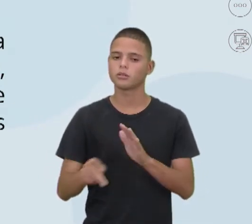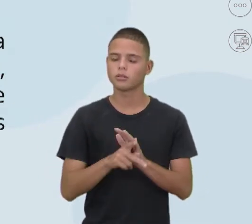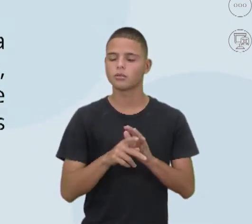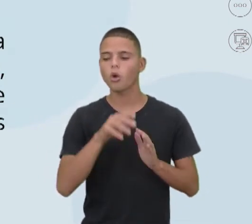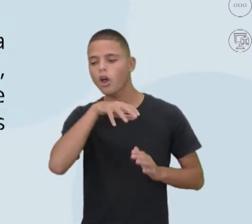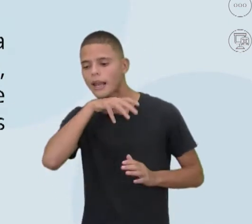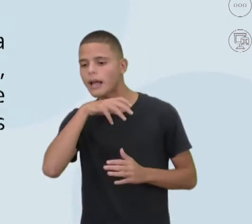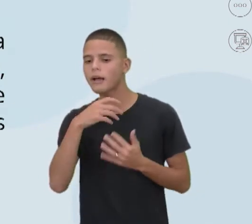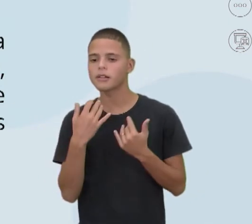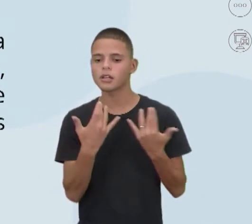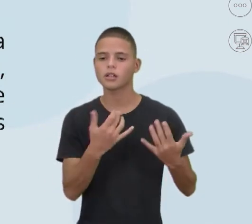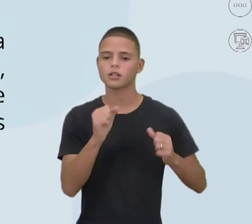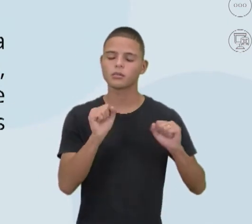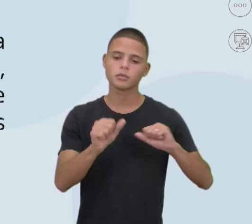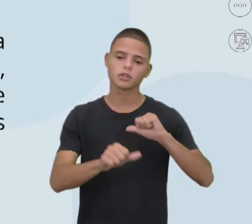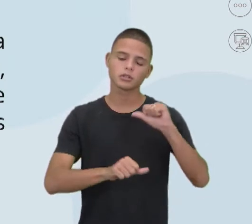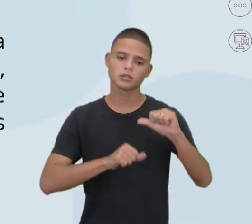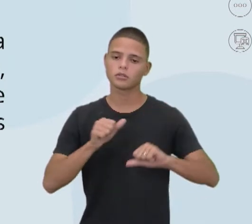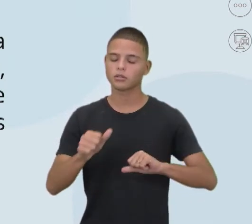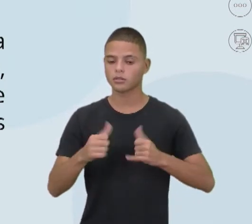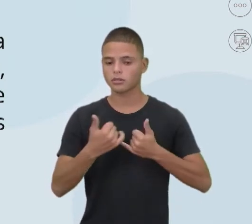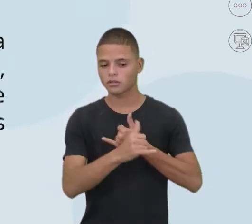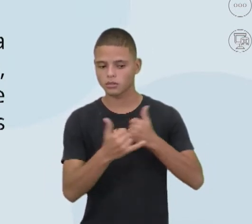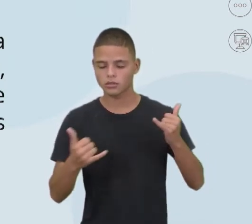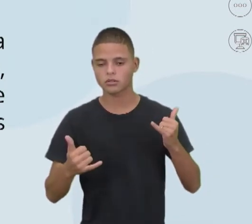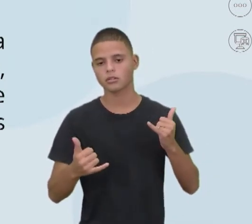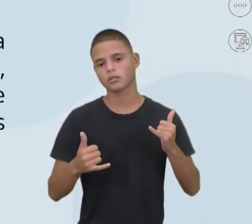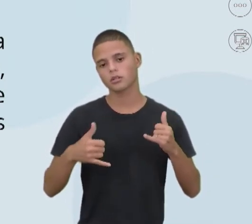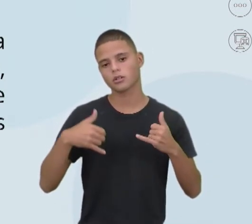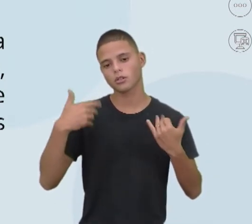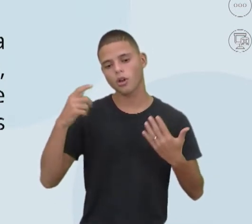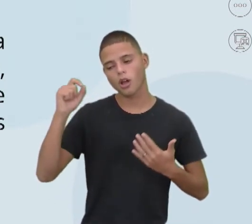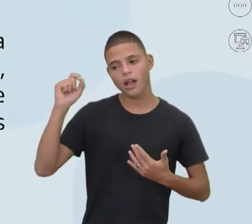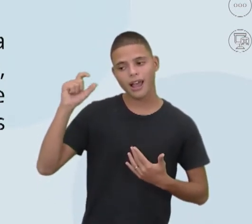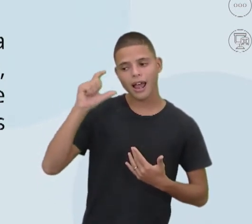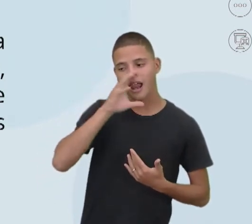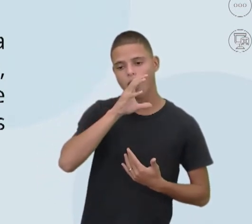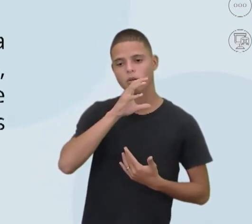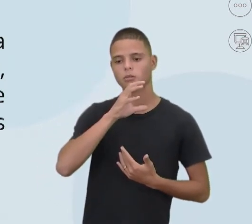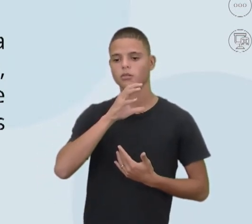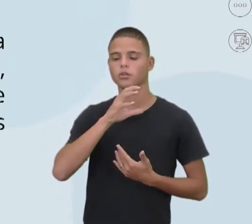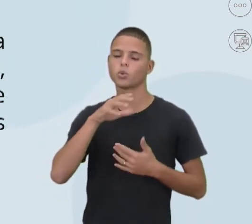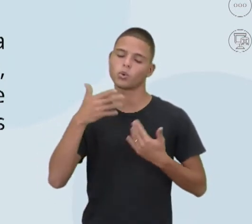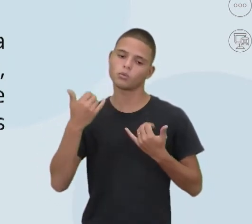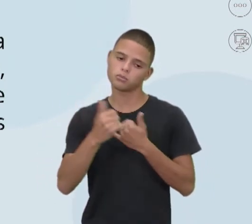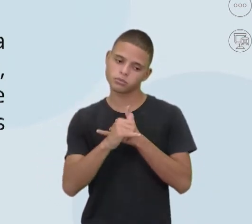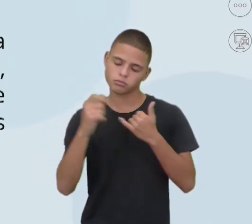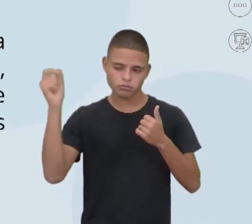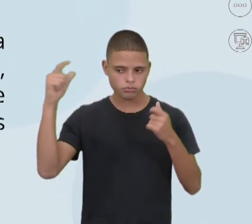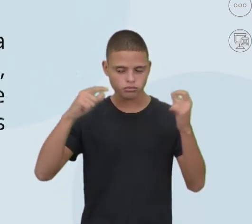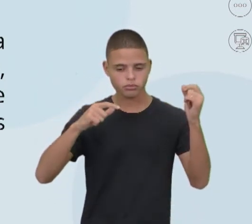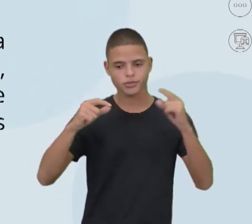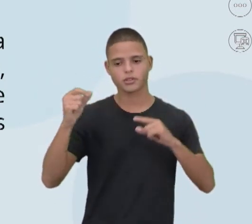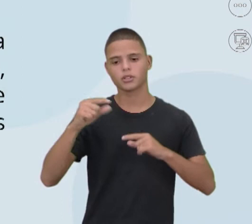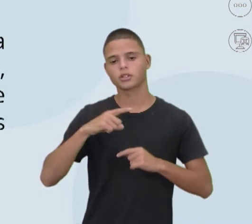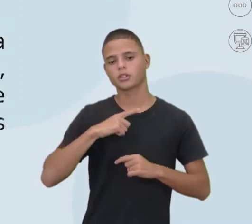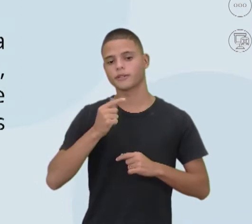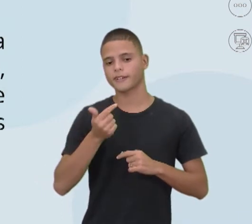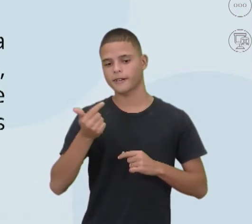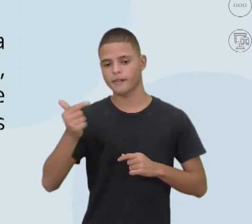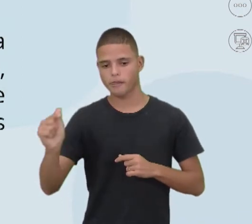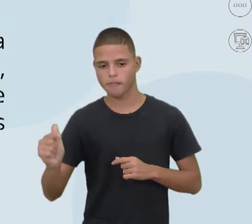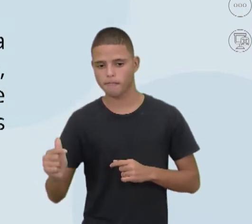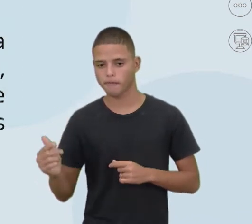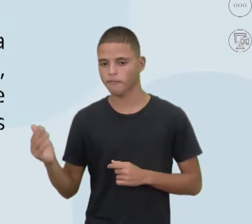e pode ser transformada para fornecer energia, calor ou eletricidade, tá? E aí também vem mais duas